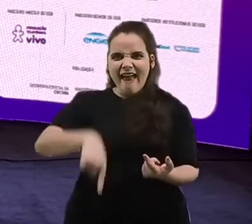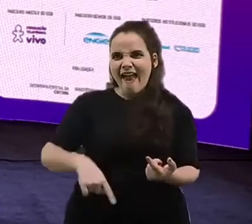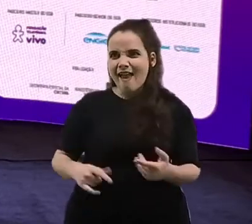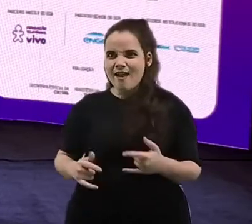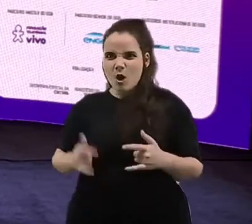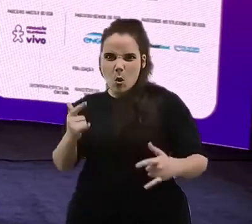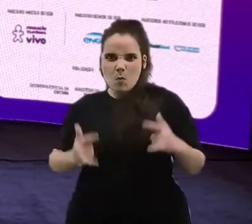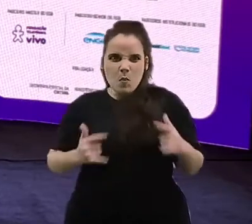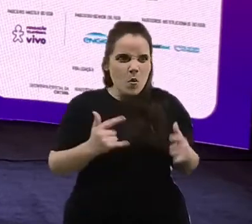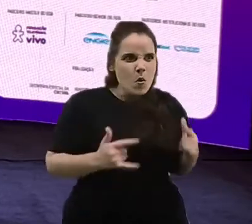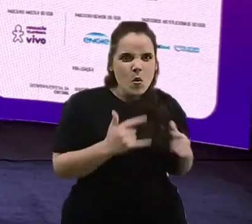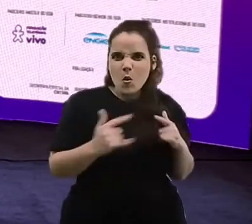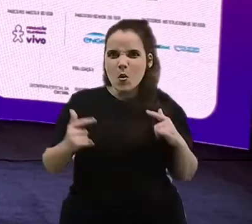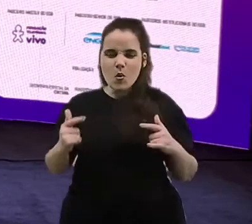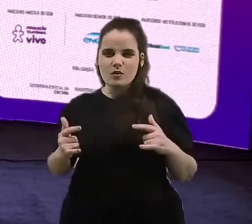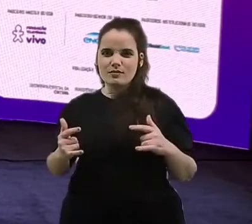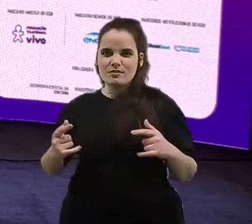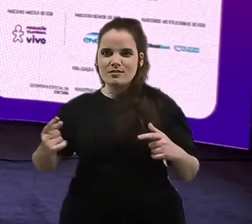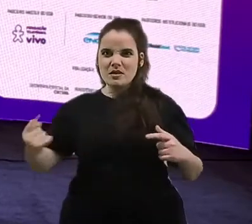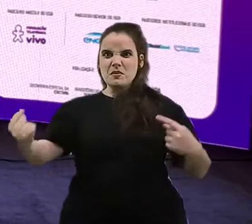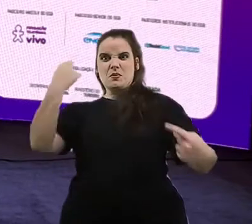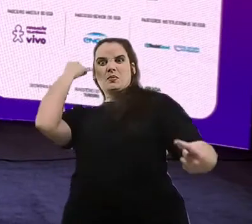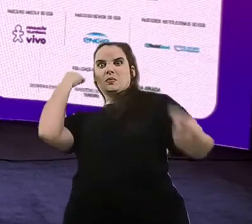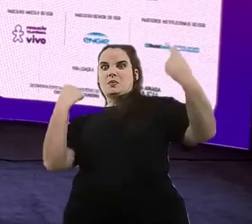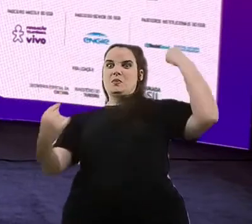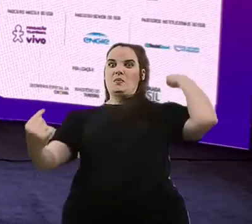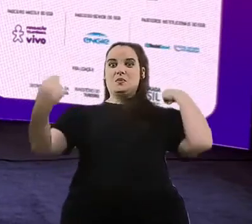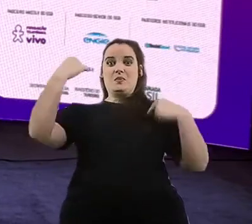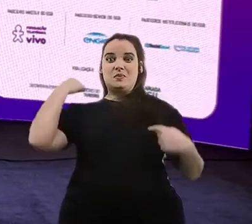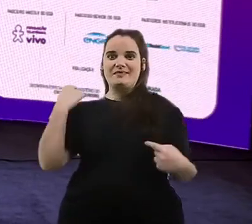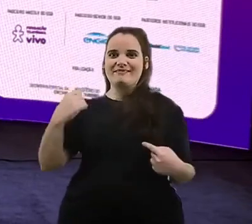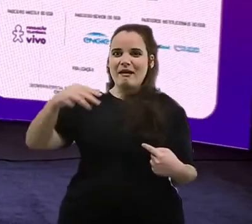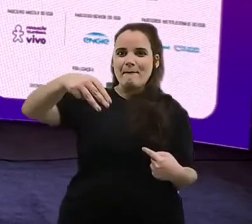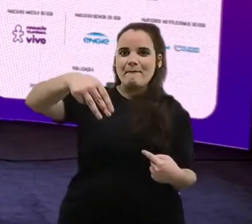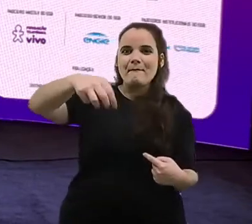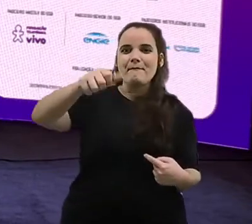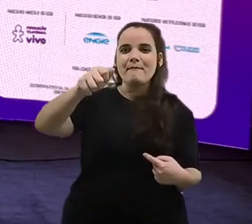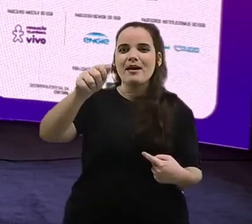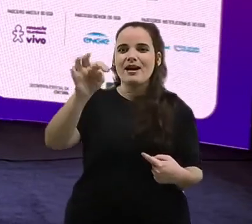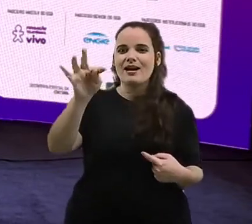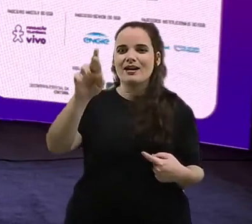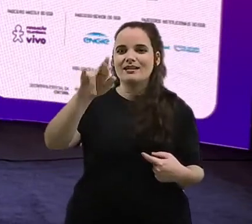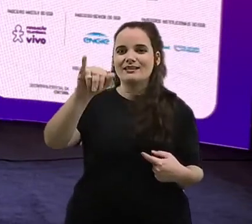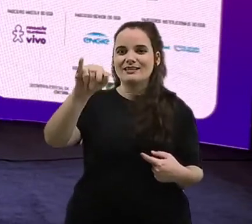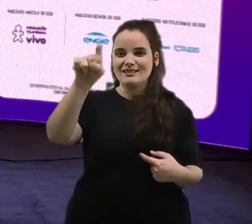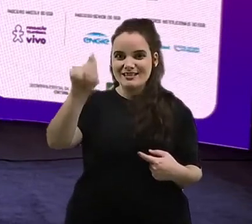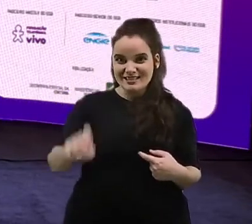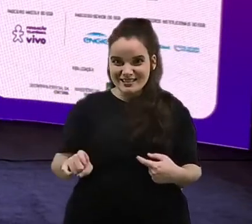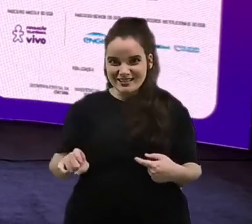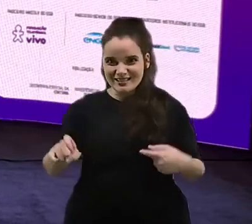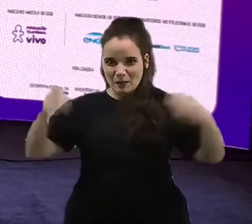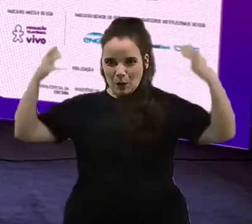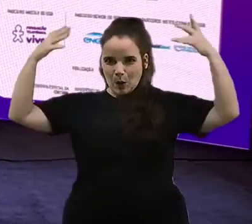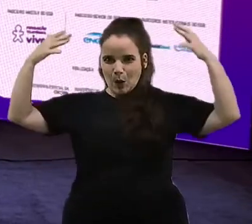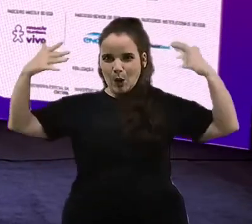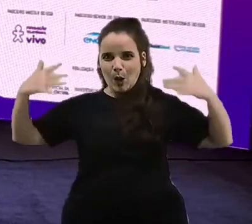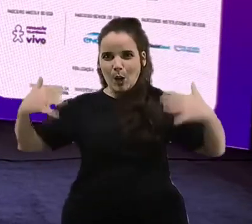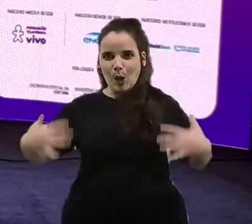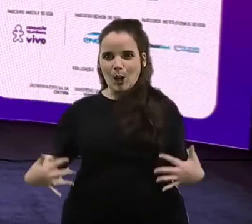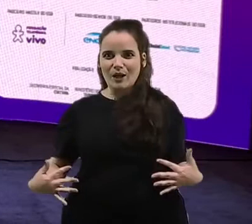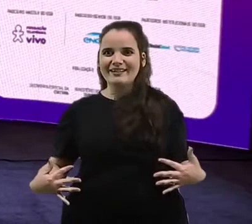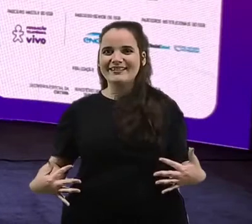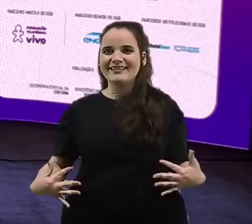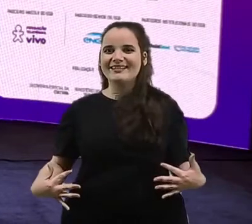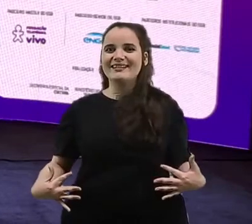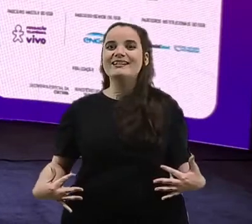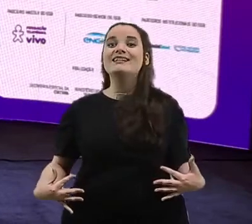né? Que tem até uma capacidade de tomar decisões próprias e explorar